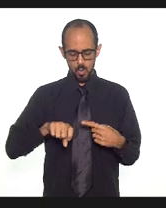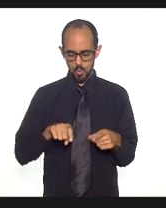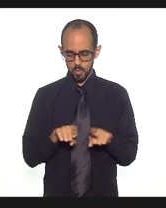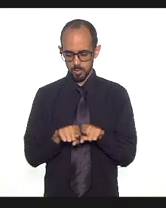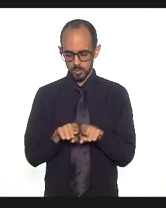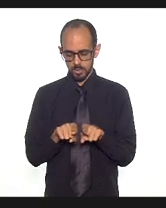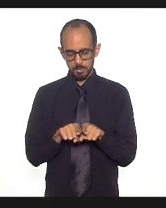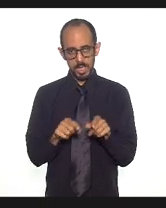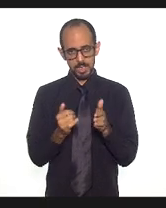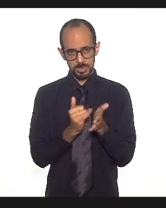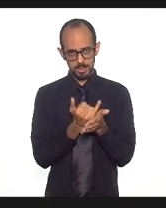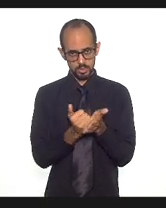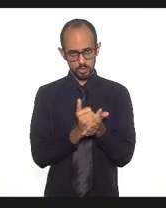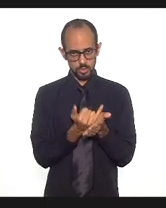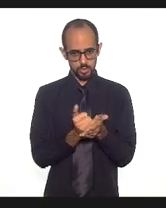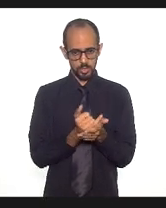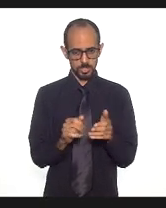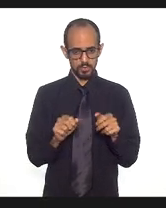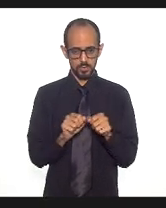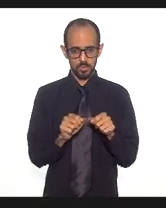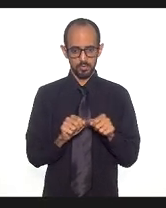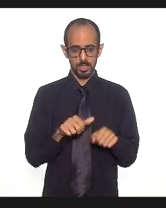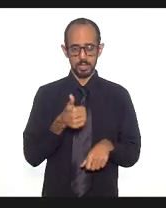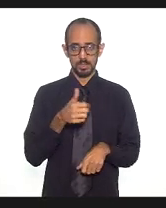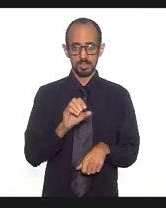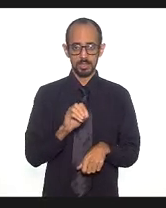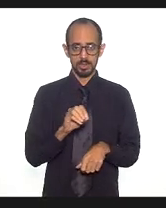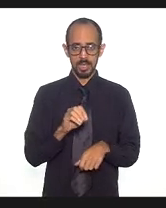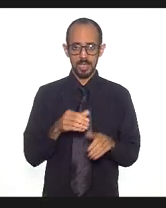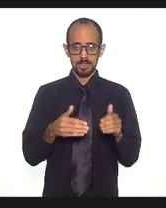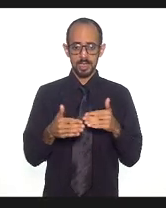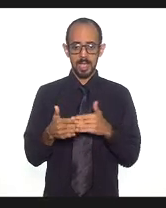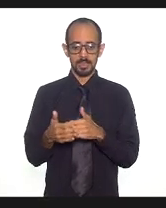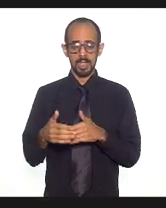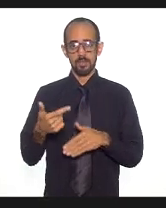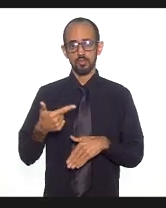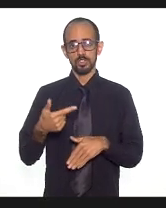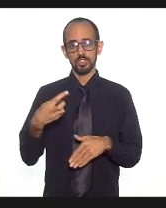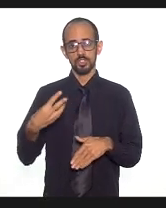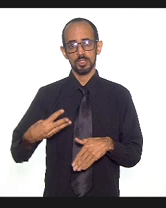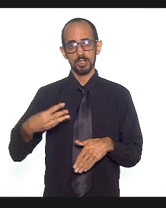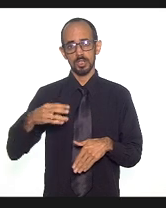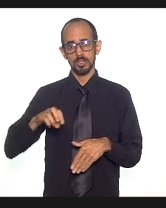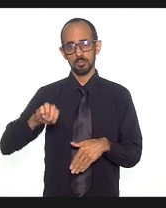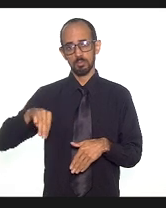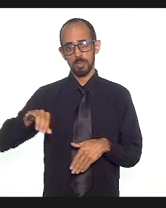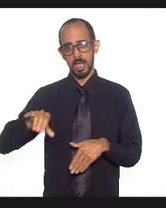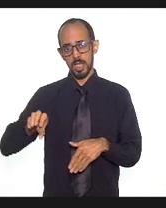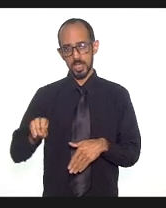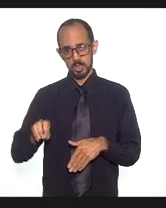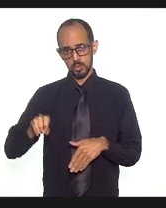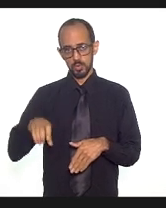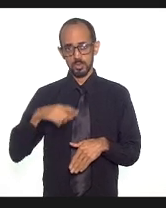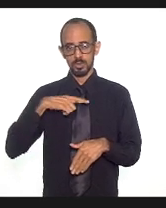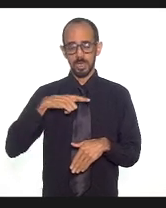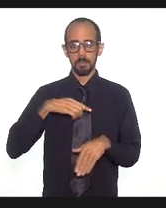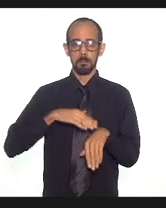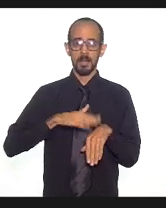as inscrições foram abertas no dia 10 e vão até o dia 23, são mais de 6 mil